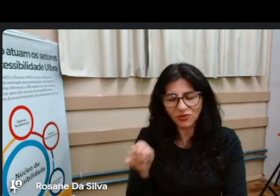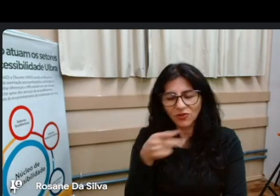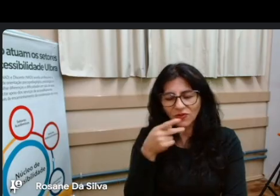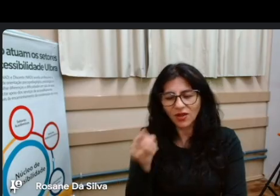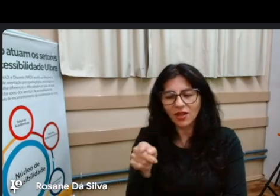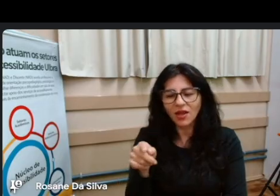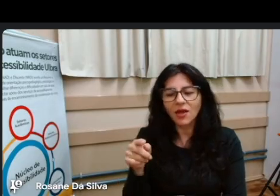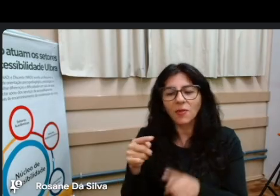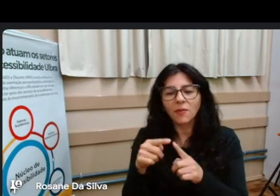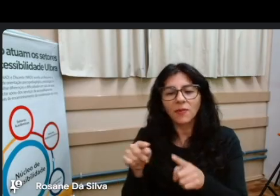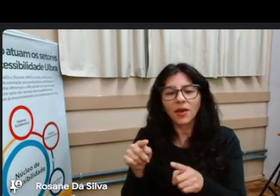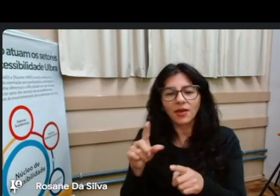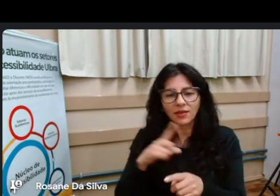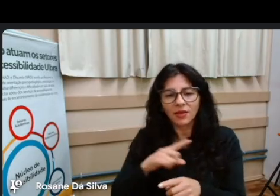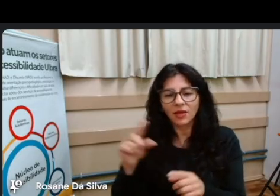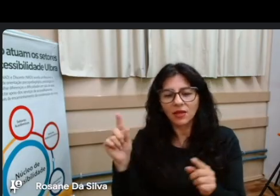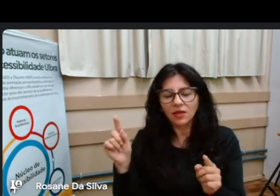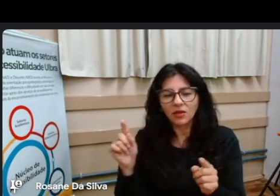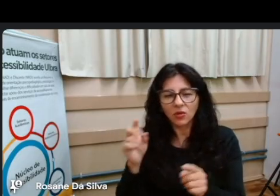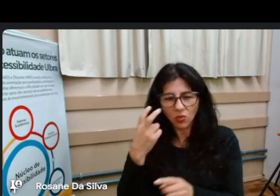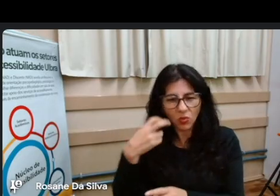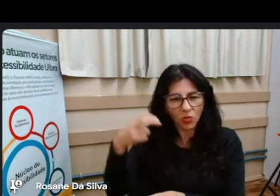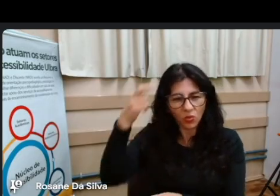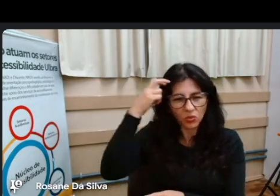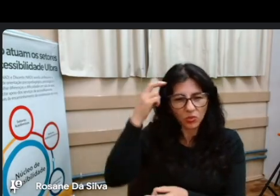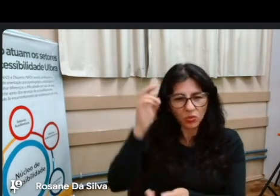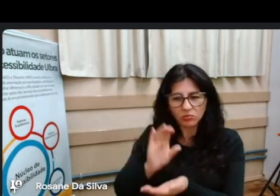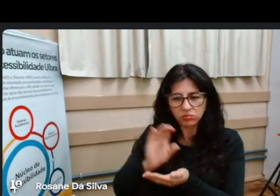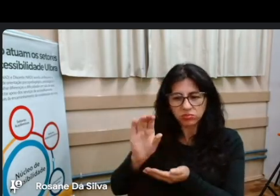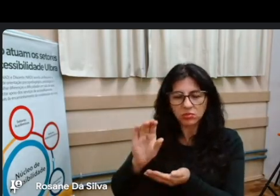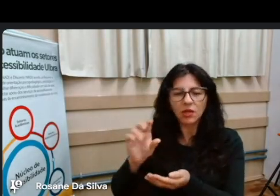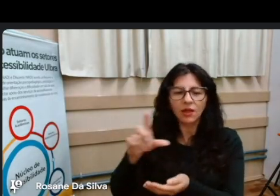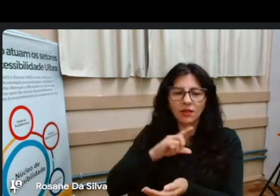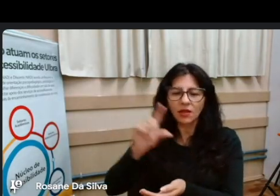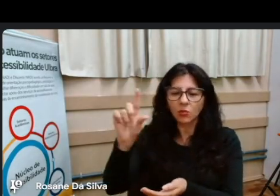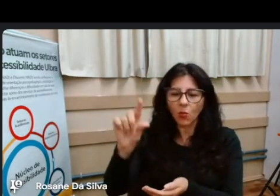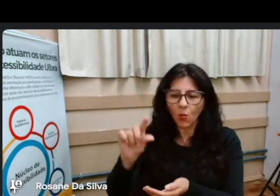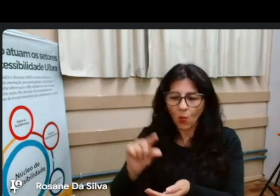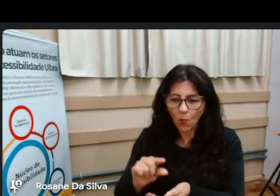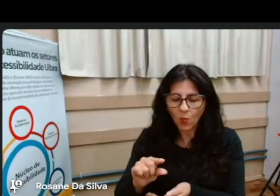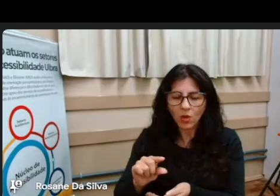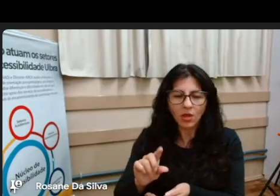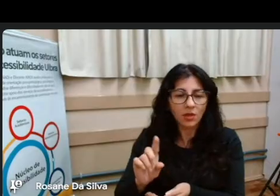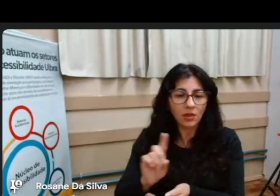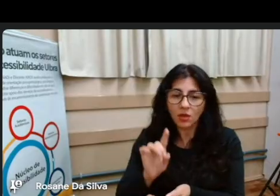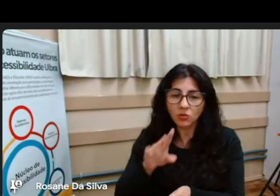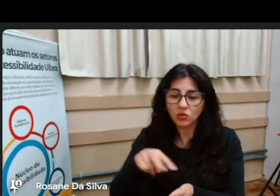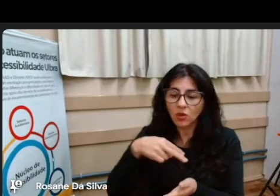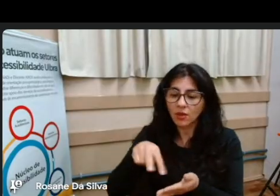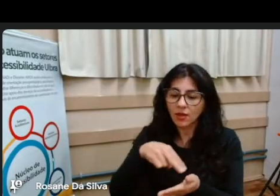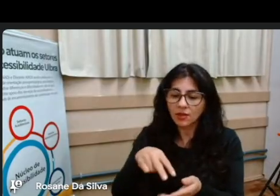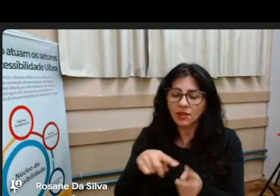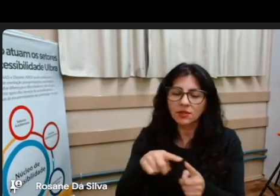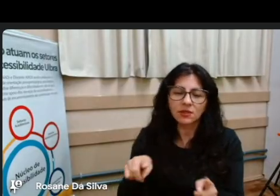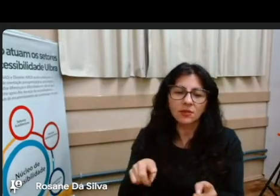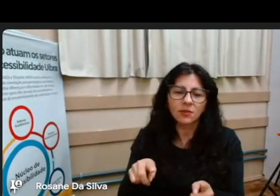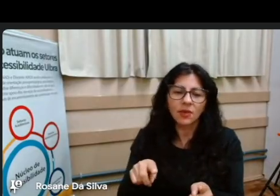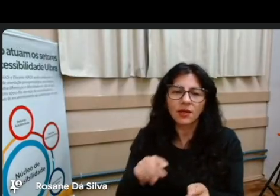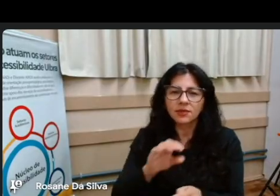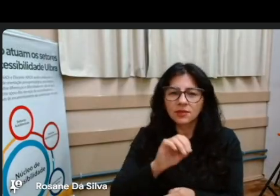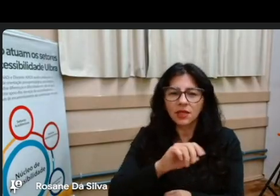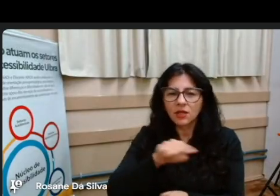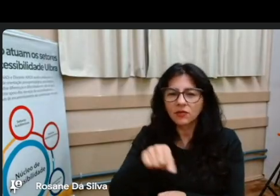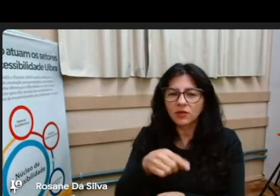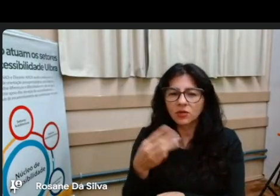falar de Porto Alegre de novo mas uma redução do investimento em Cultura né daí não só em dança espe especificamente